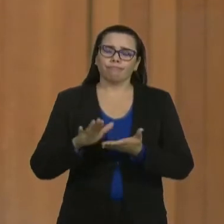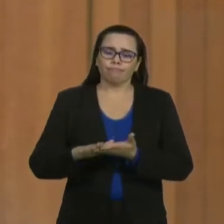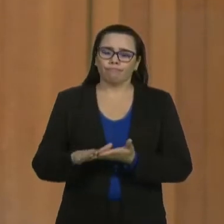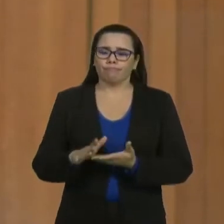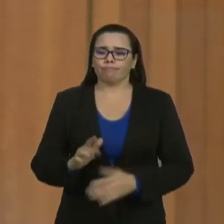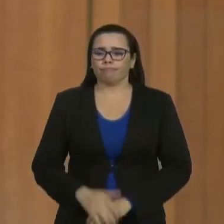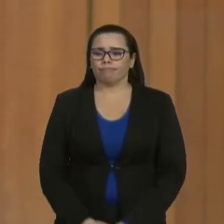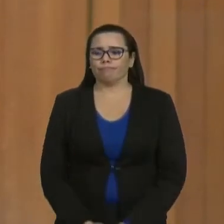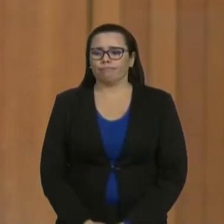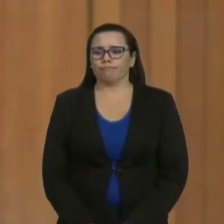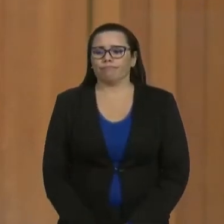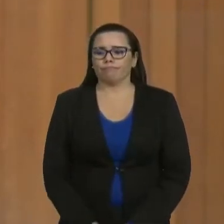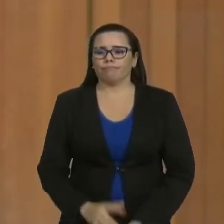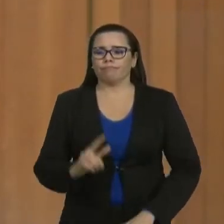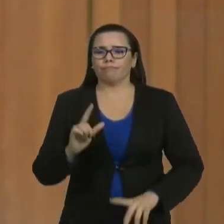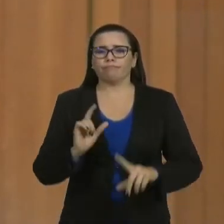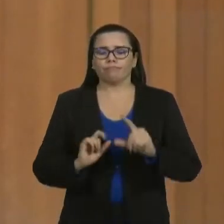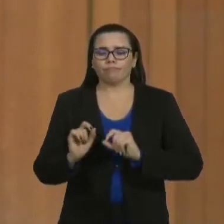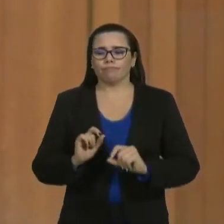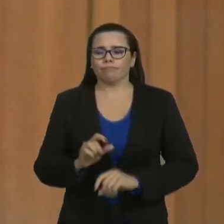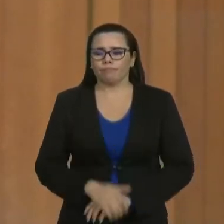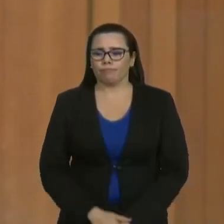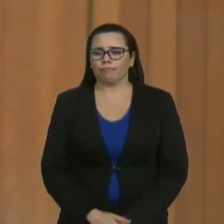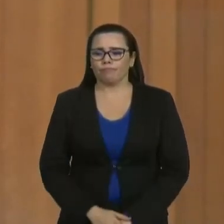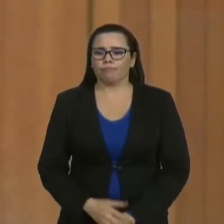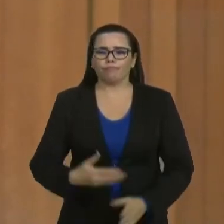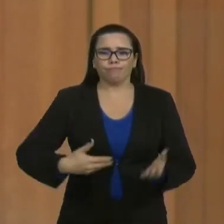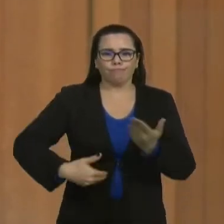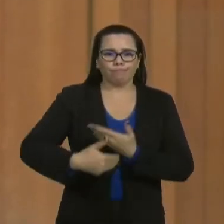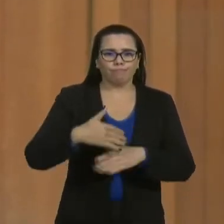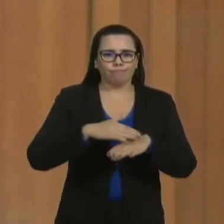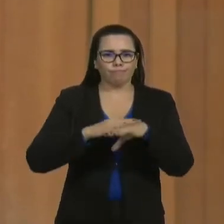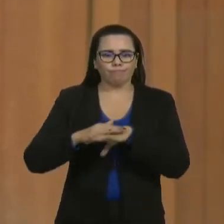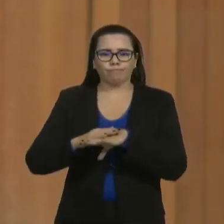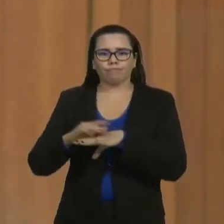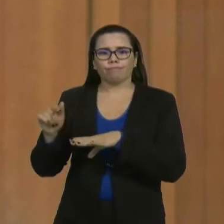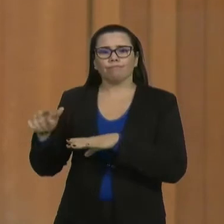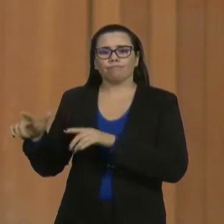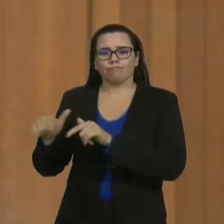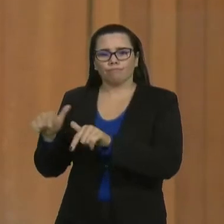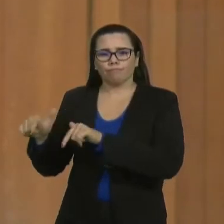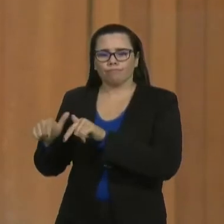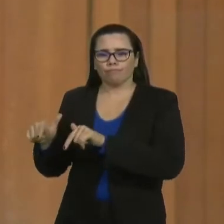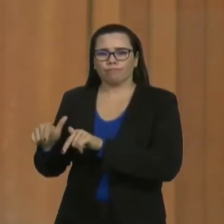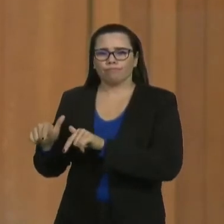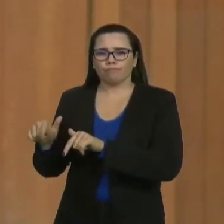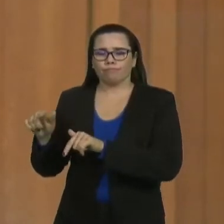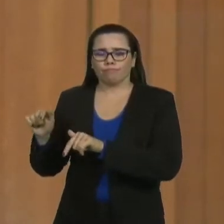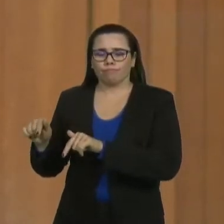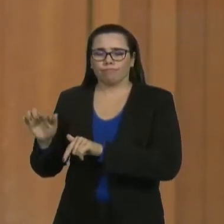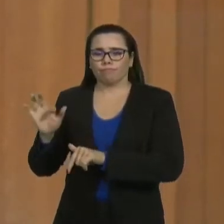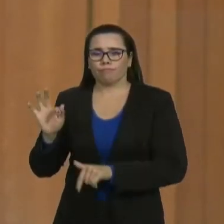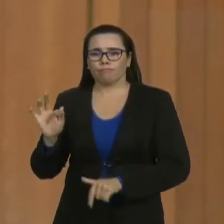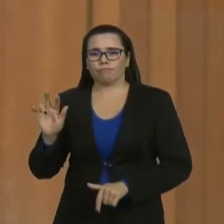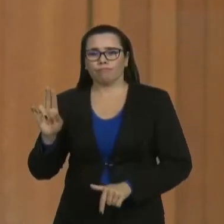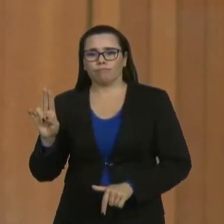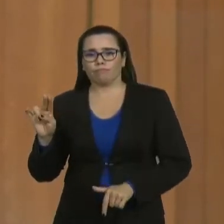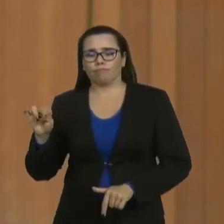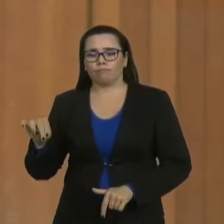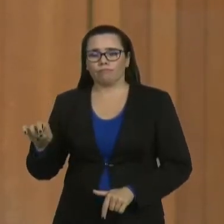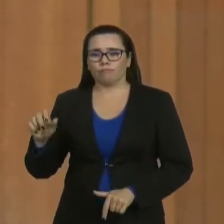os anseios, as necessidades dos funcionários que trabalham na FUNAC. Então, de forma